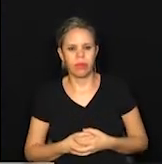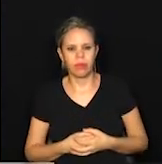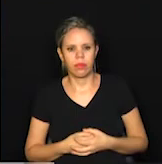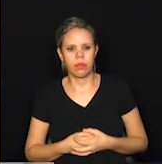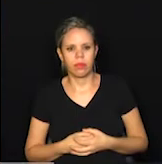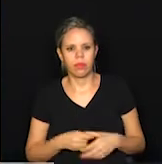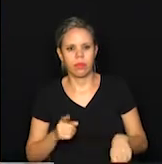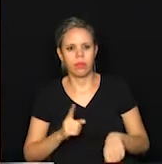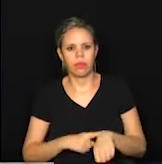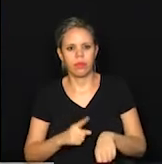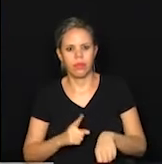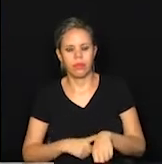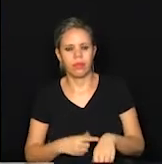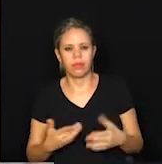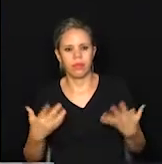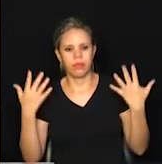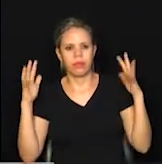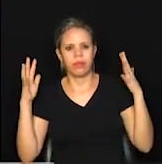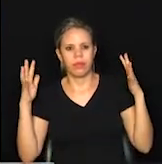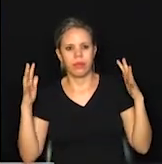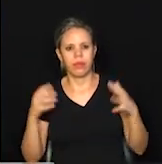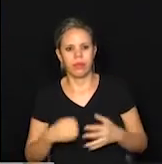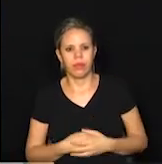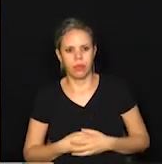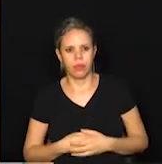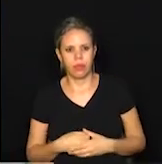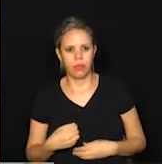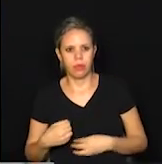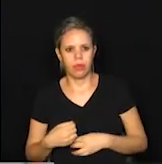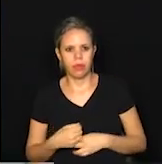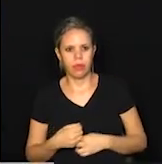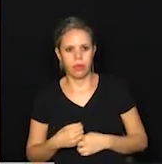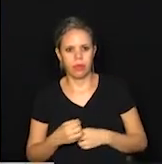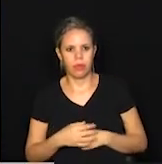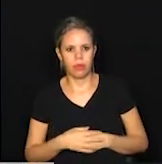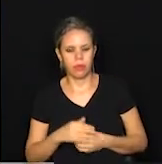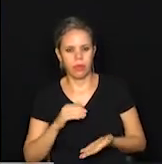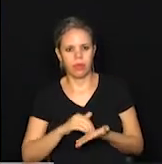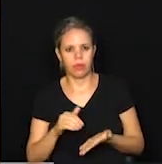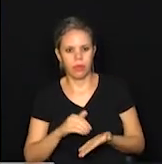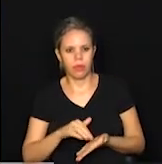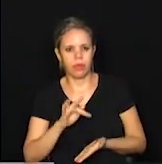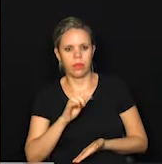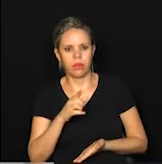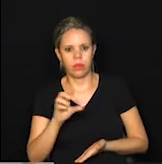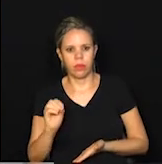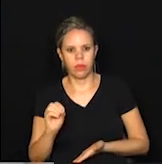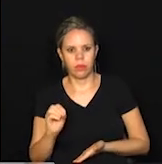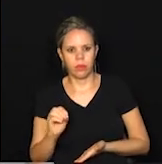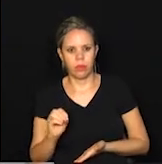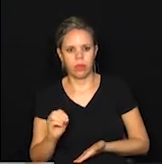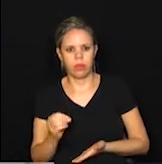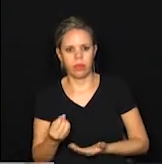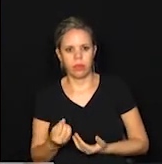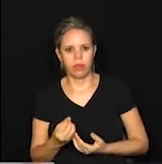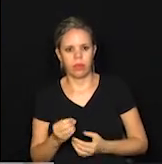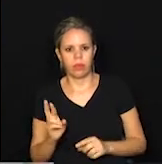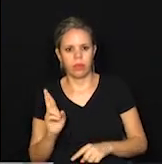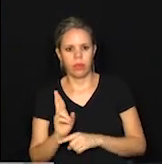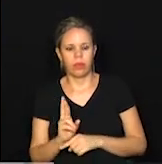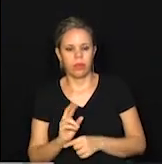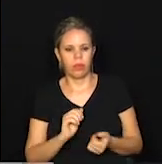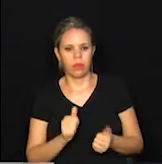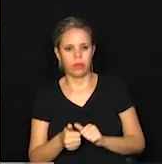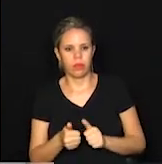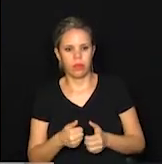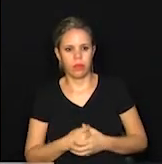nesse momento, parabenizar o que o secretário Fernando Vanin expôs referente ao